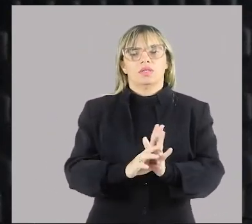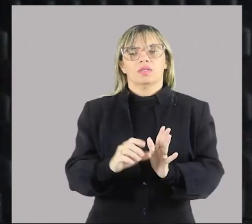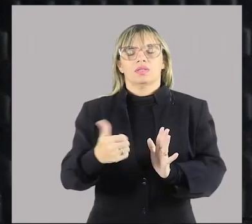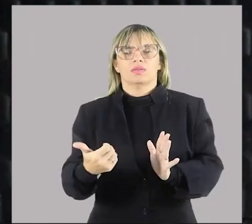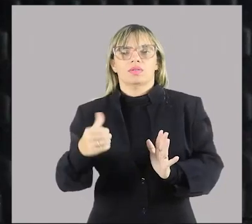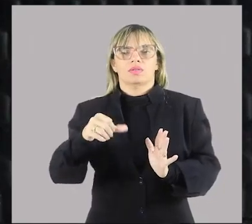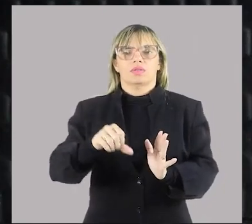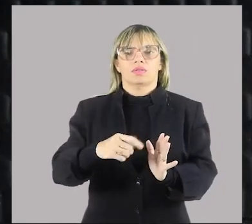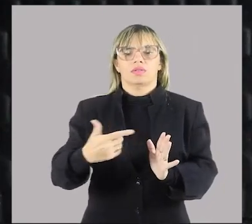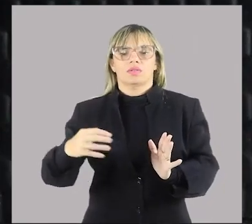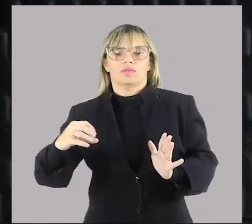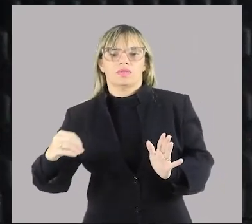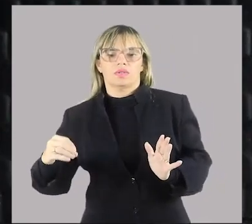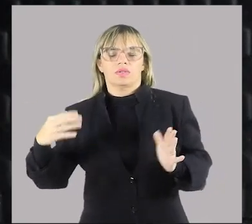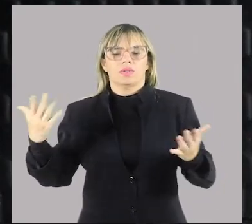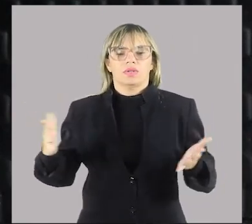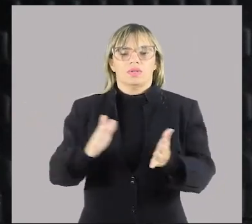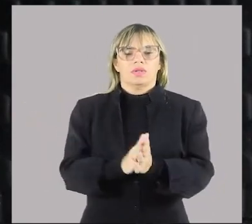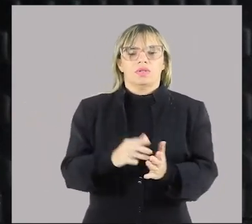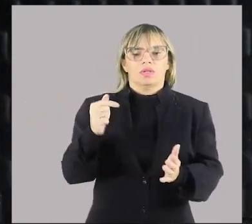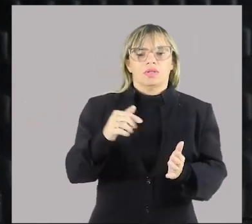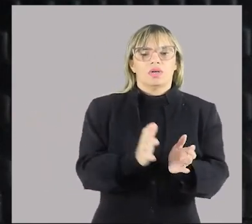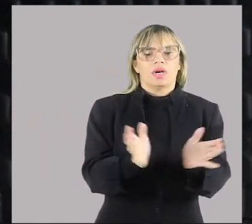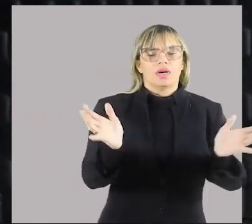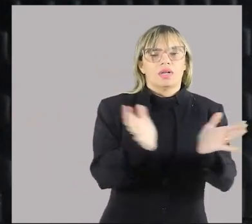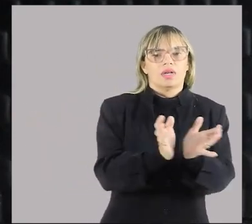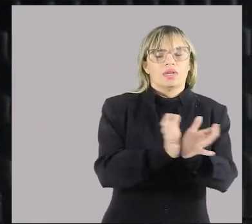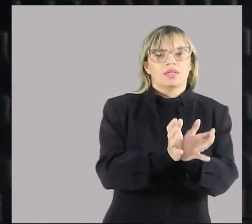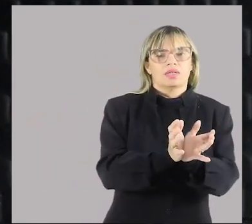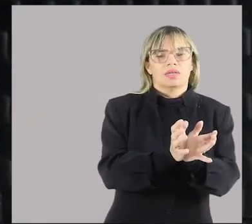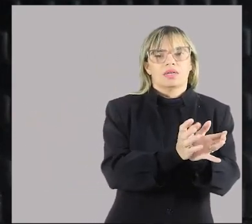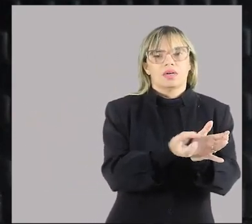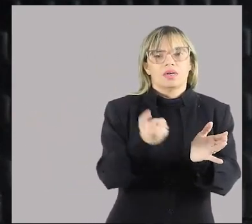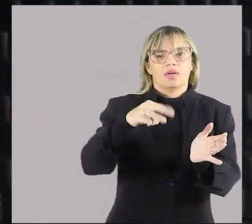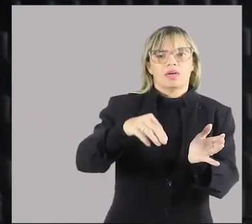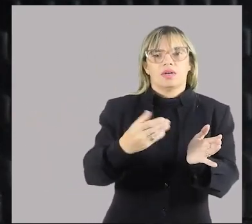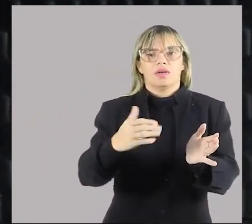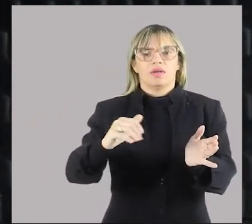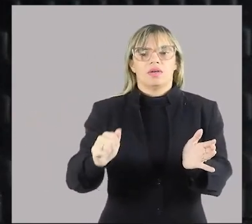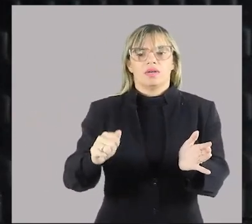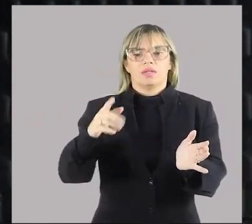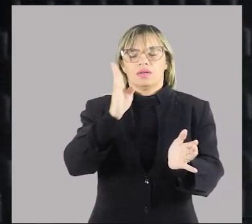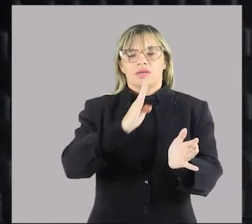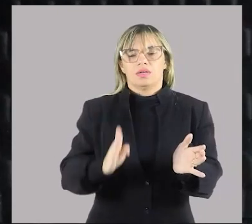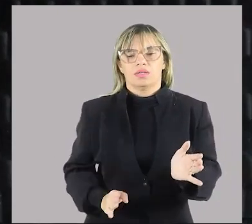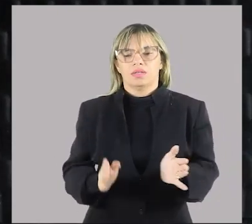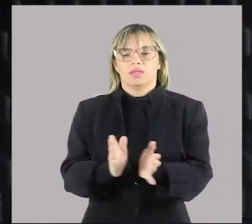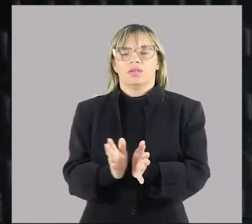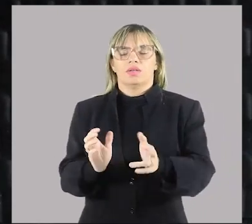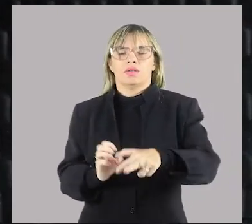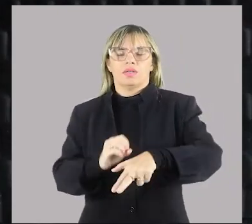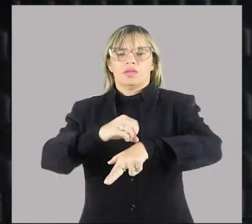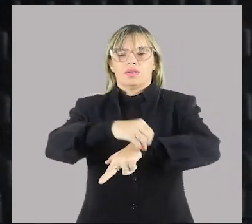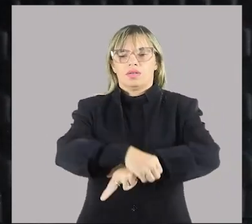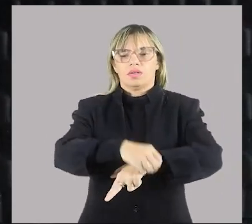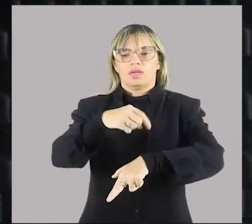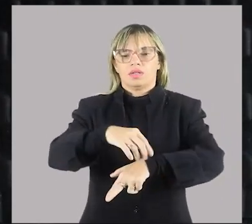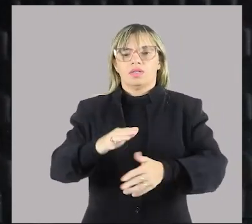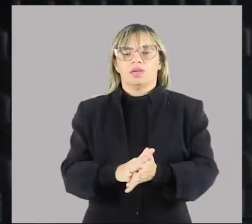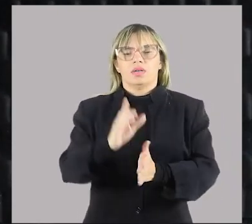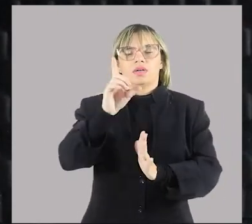Se nós analisarmos a classe média brasileira e o operariado na década de